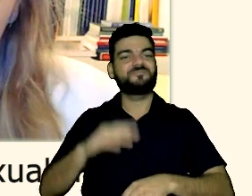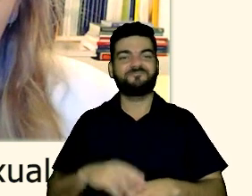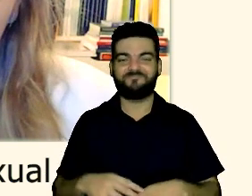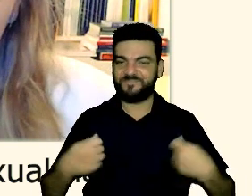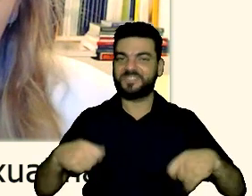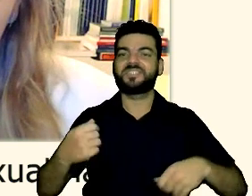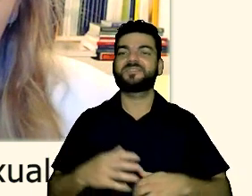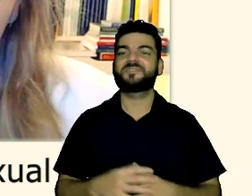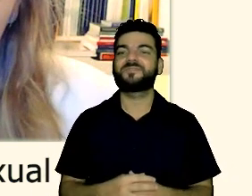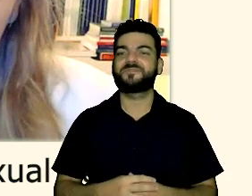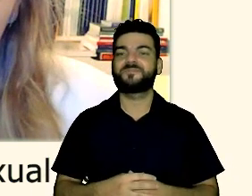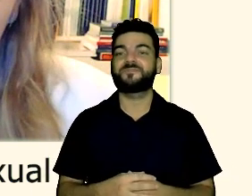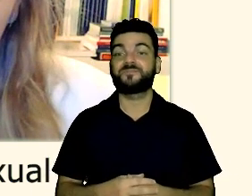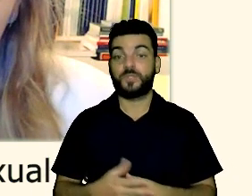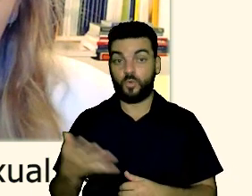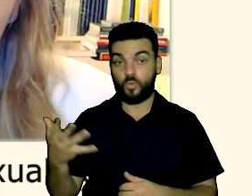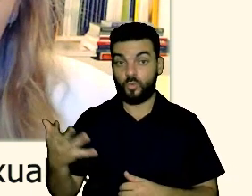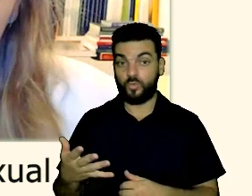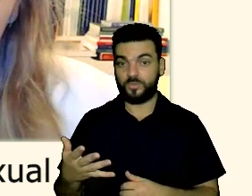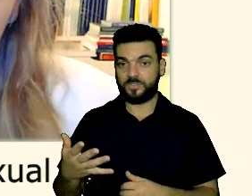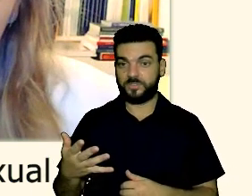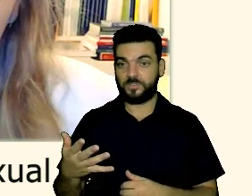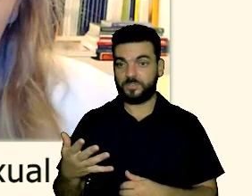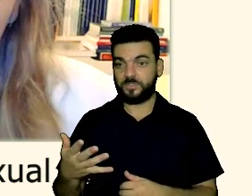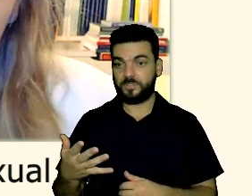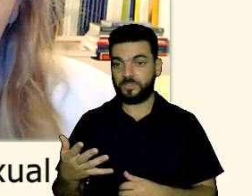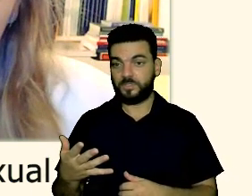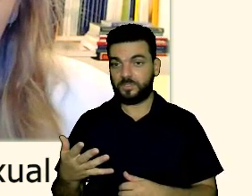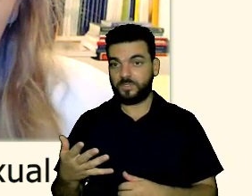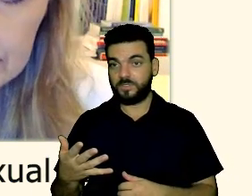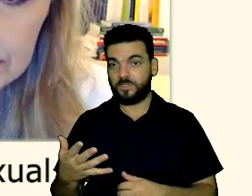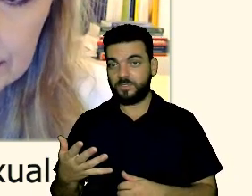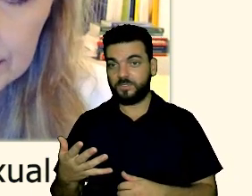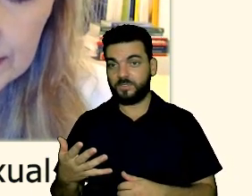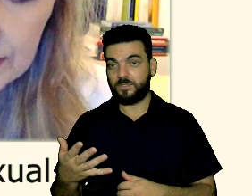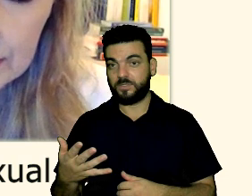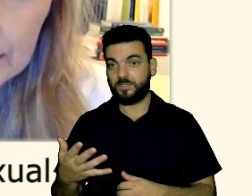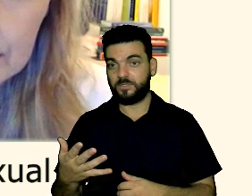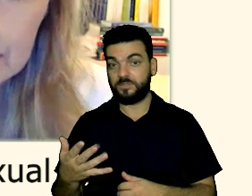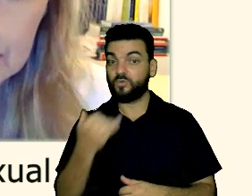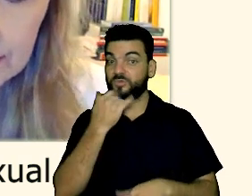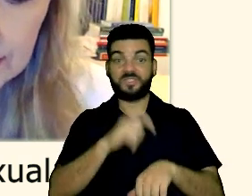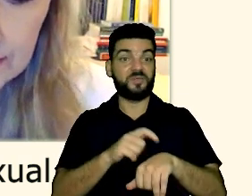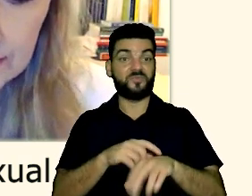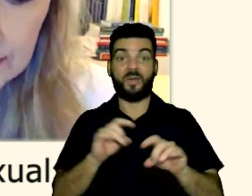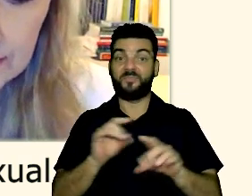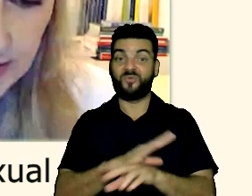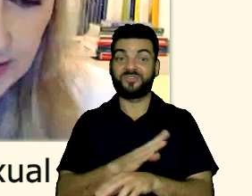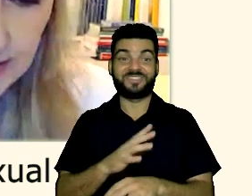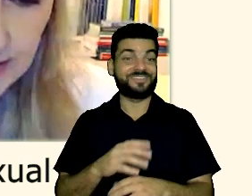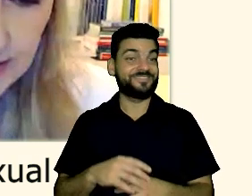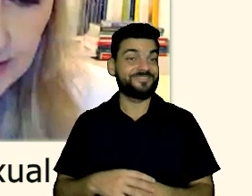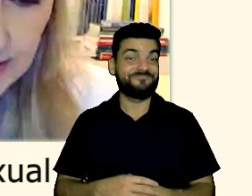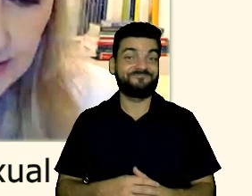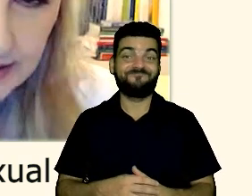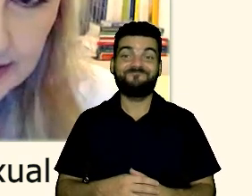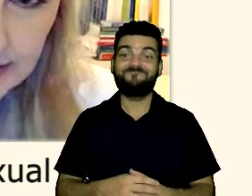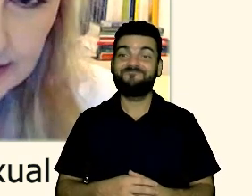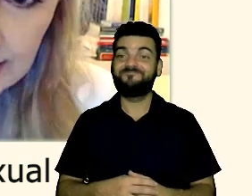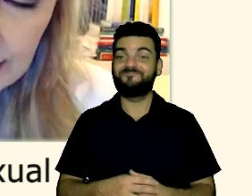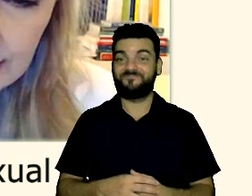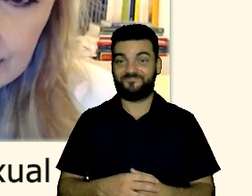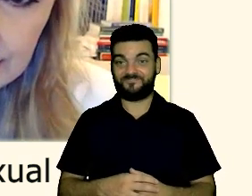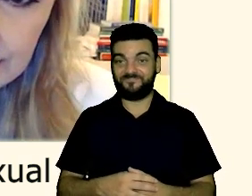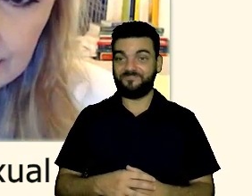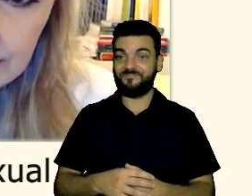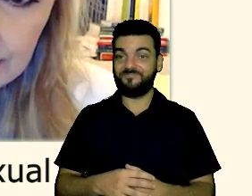respeitar. Eu acho que isso faz muita falta hoje, para todos nós, que a gente sempre escorrega. Nós temos aqui, na